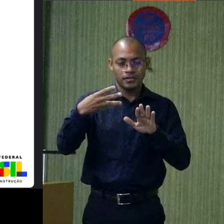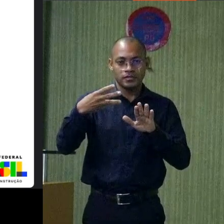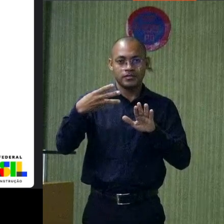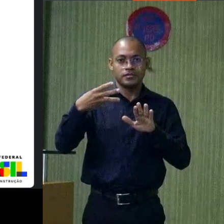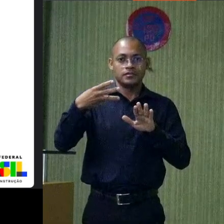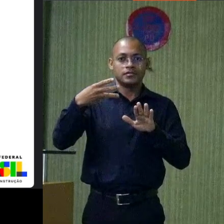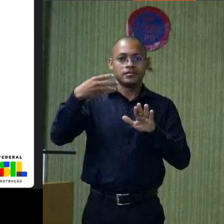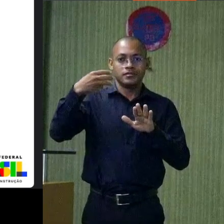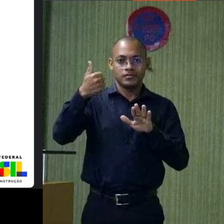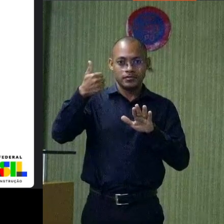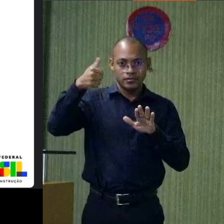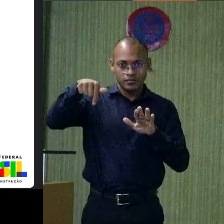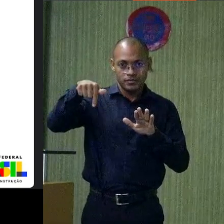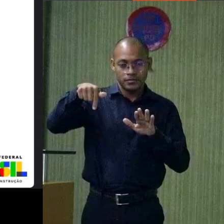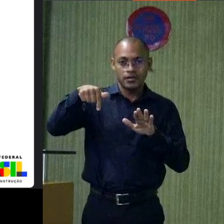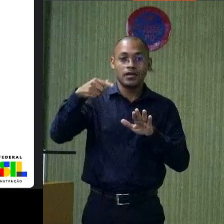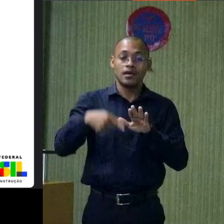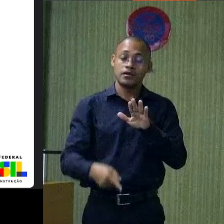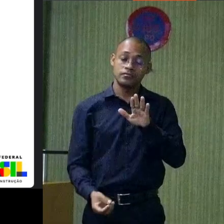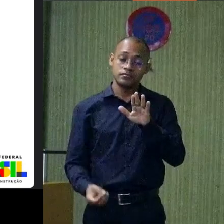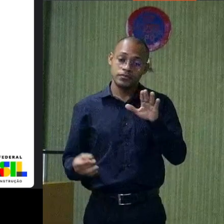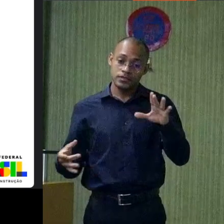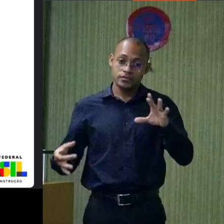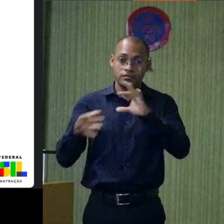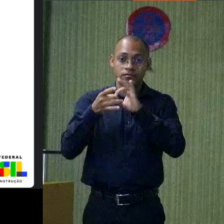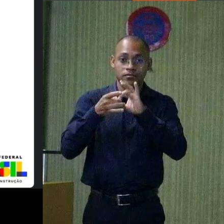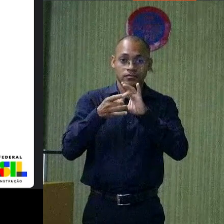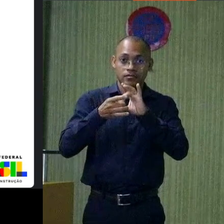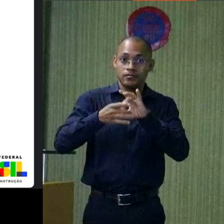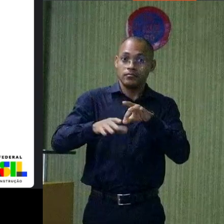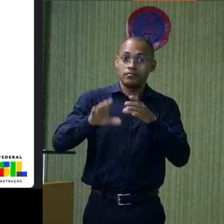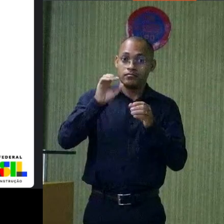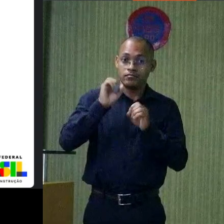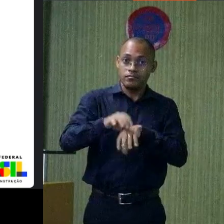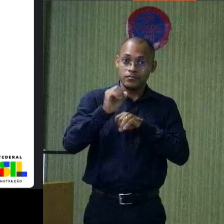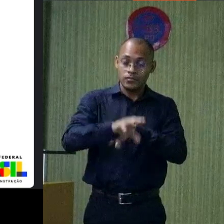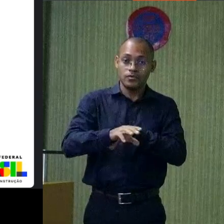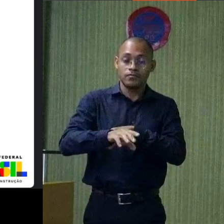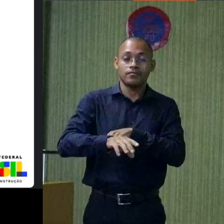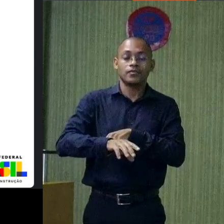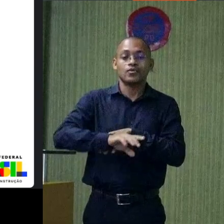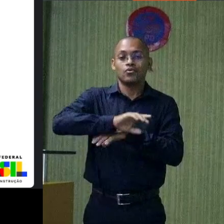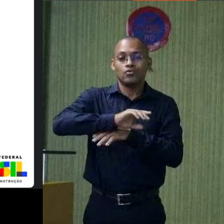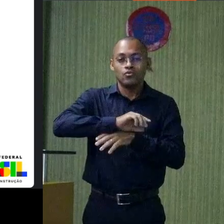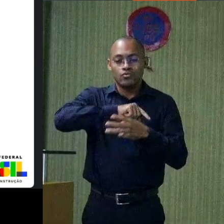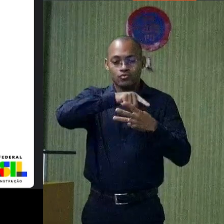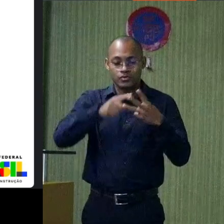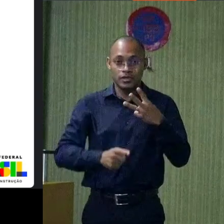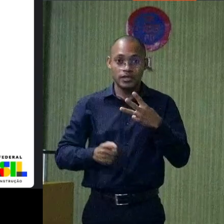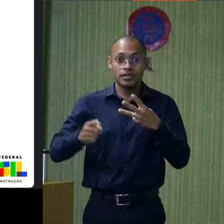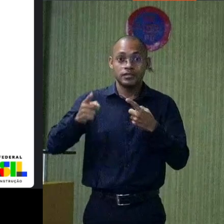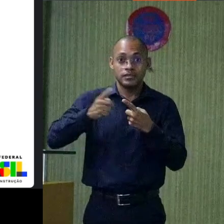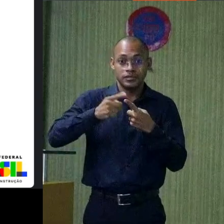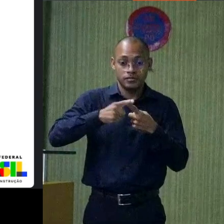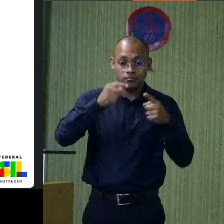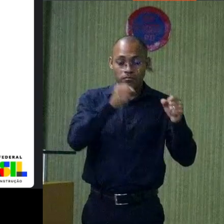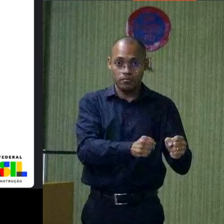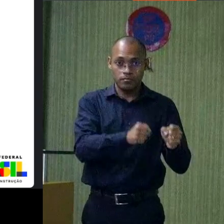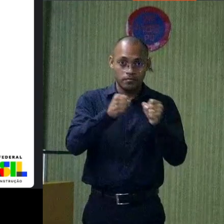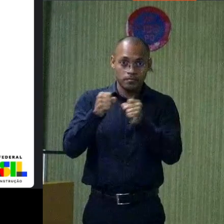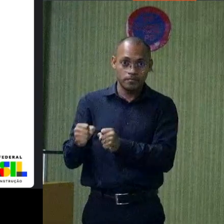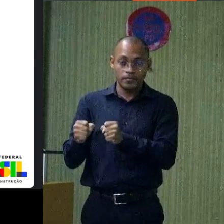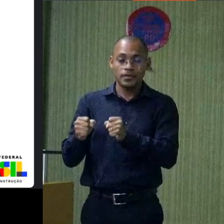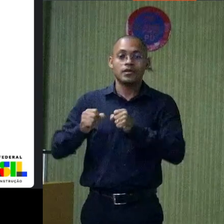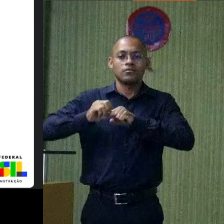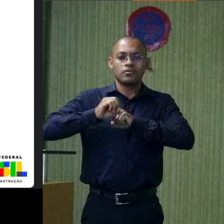financiado com recursos vinculados à educação das três esferas de governo com Fundos constitucionais vinculados à educação